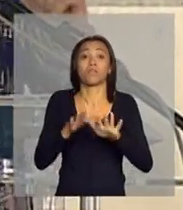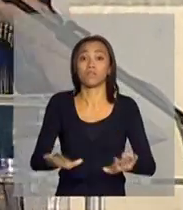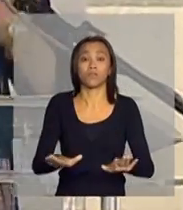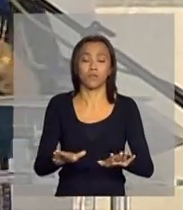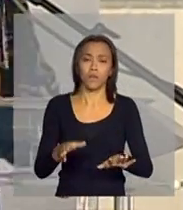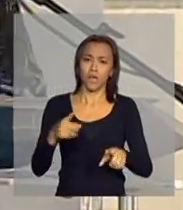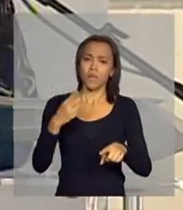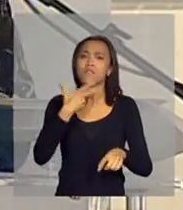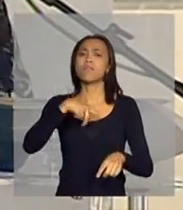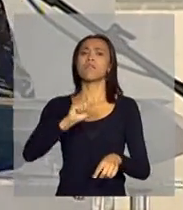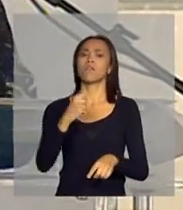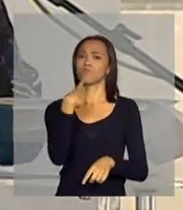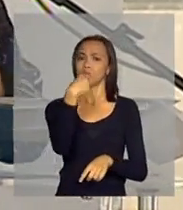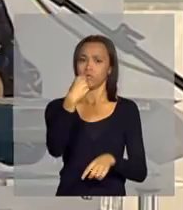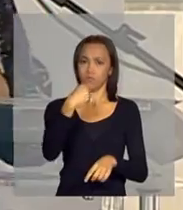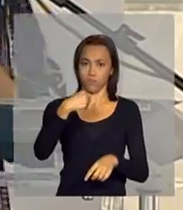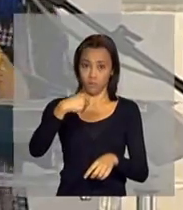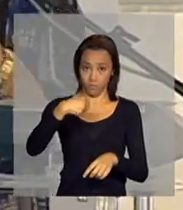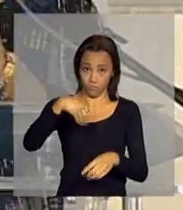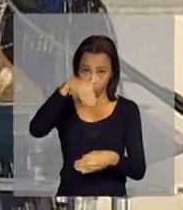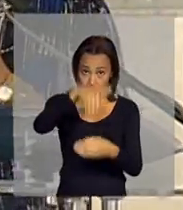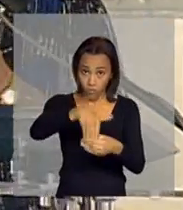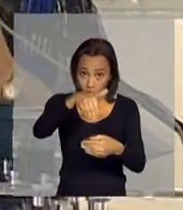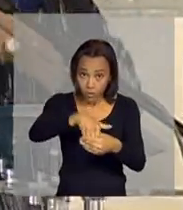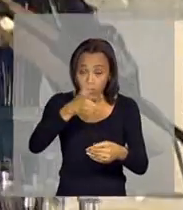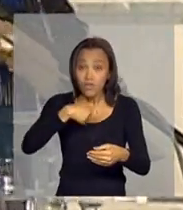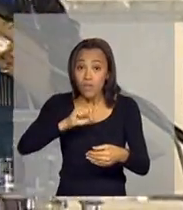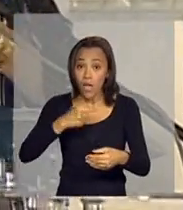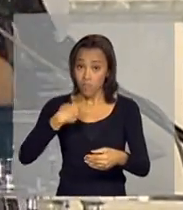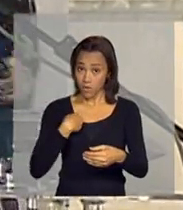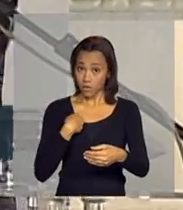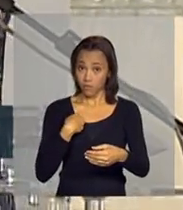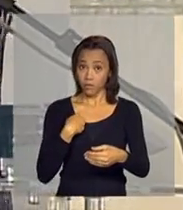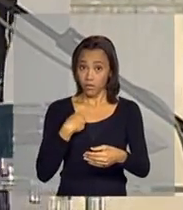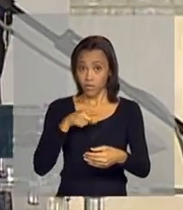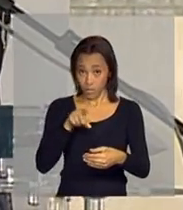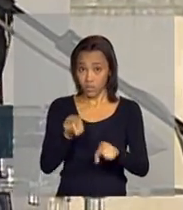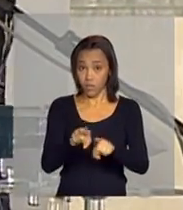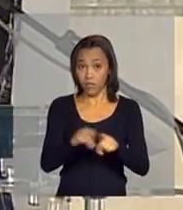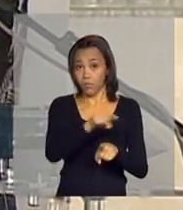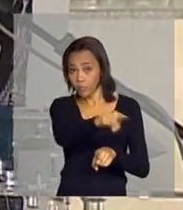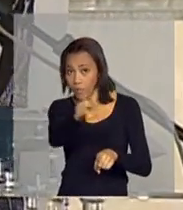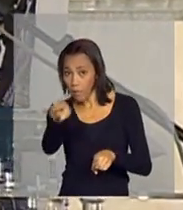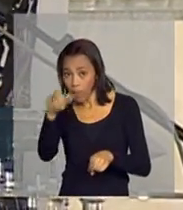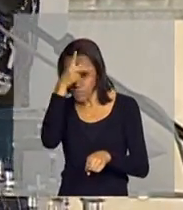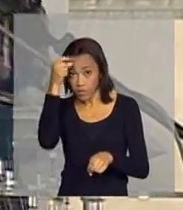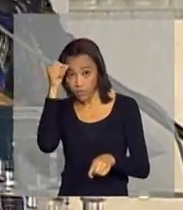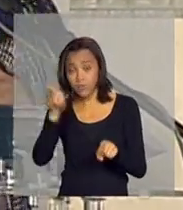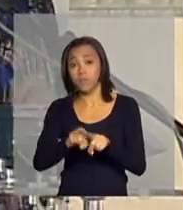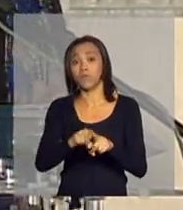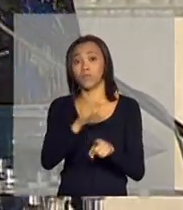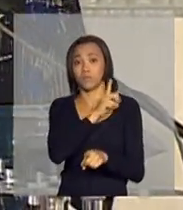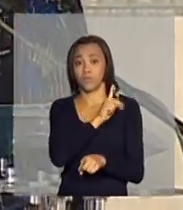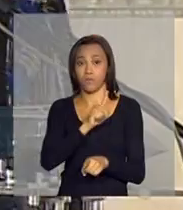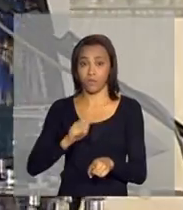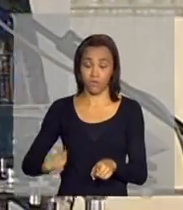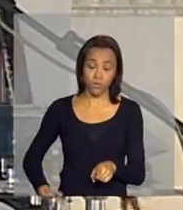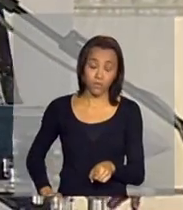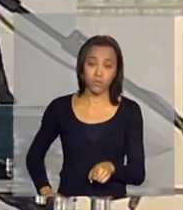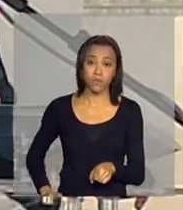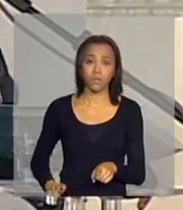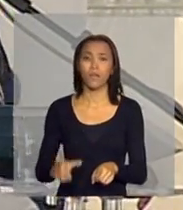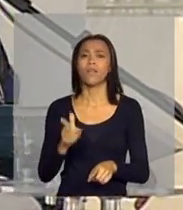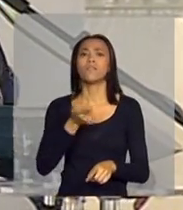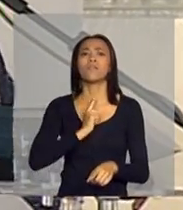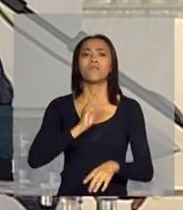Porque quem nos elegeu, que elegeu a mim, elegeu aos prefeitos e elegeu ao governador,